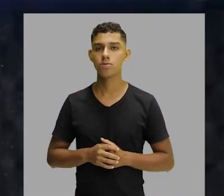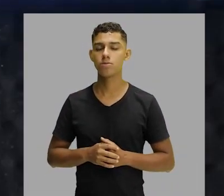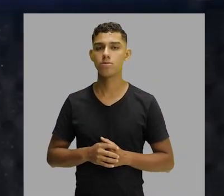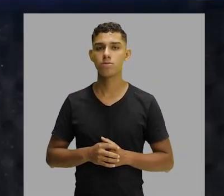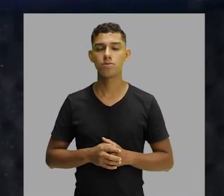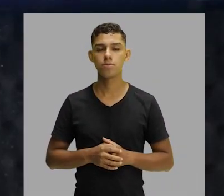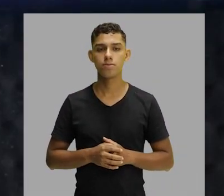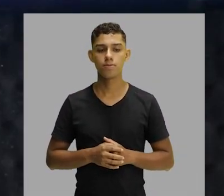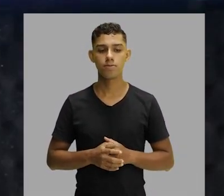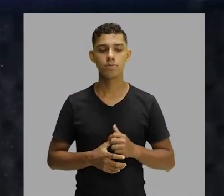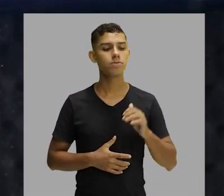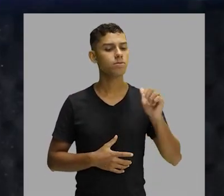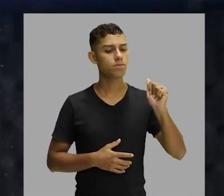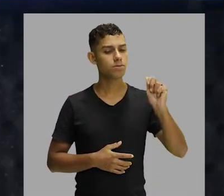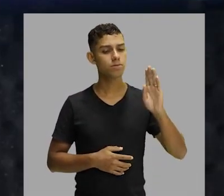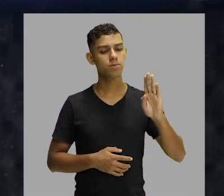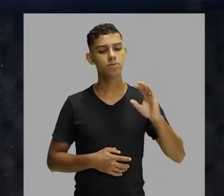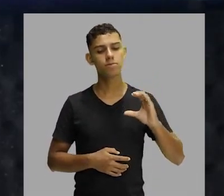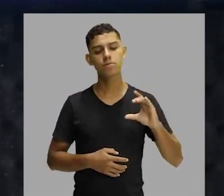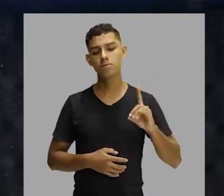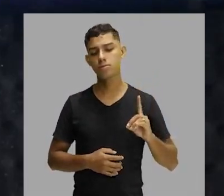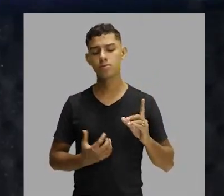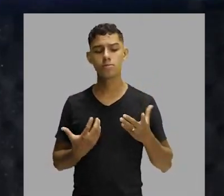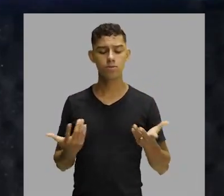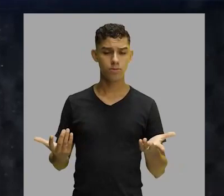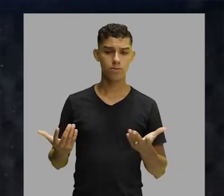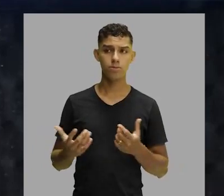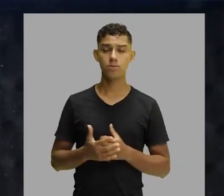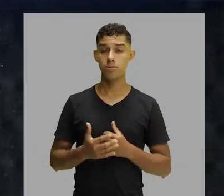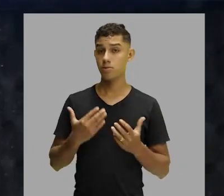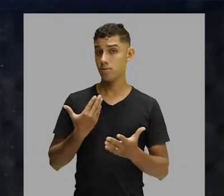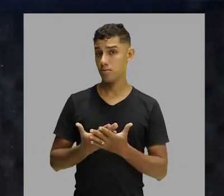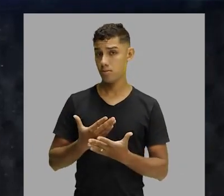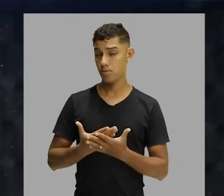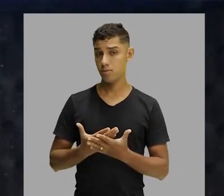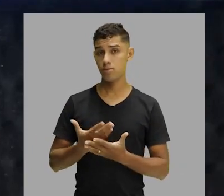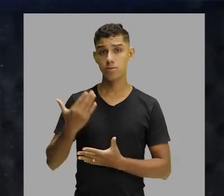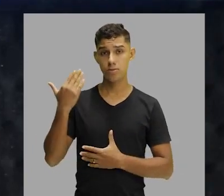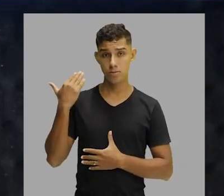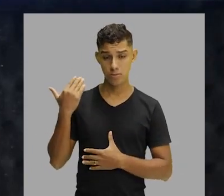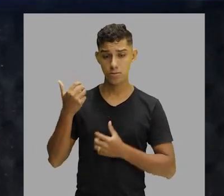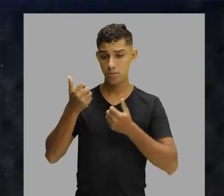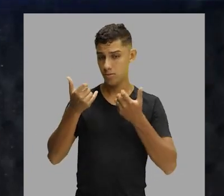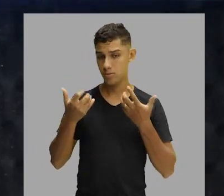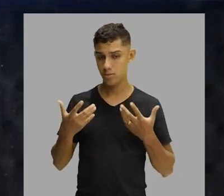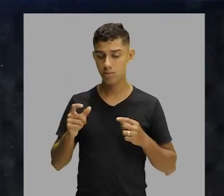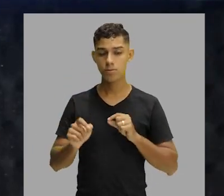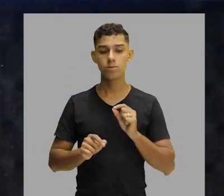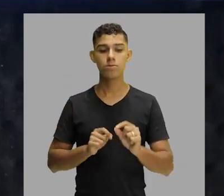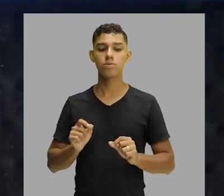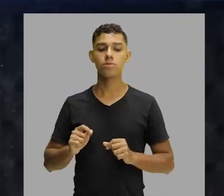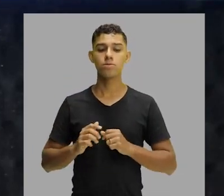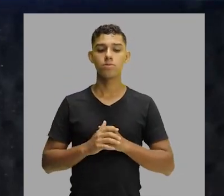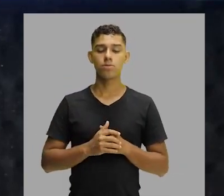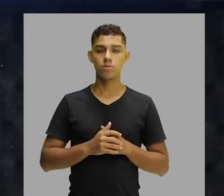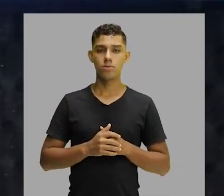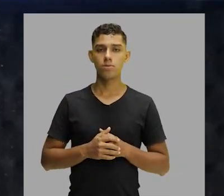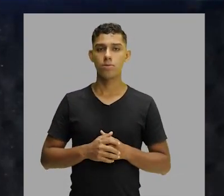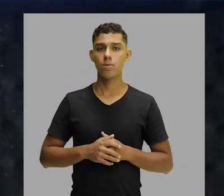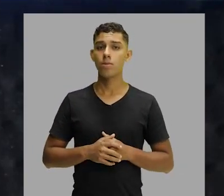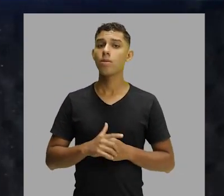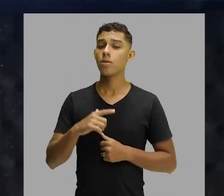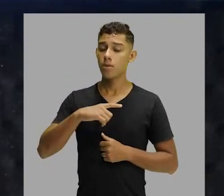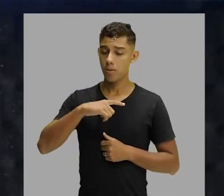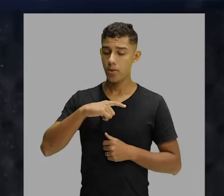integrador. Ok? Bom, na aula passada nós falamos o seguinte, né, que